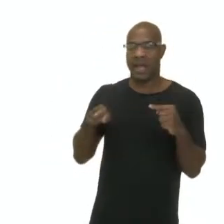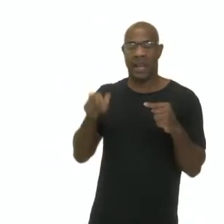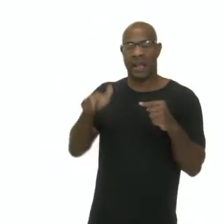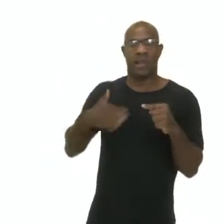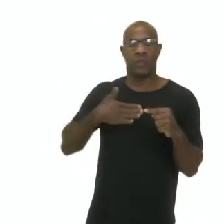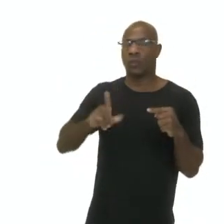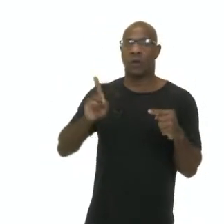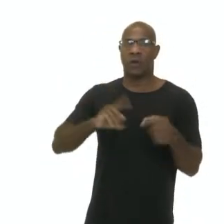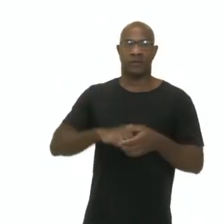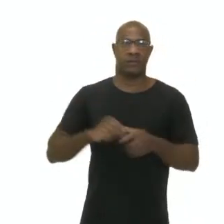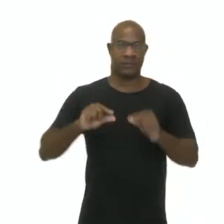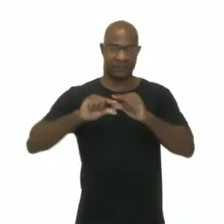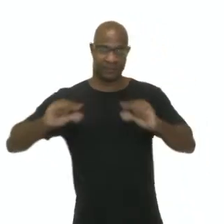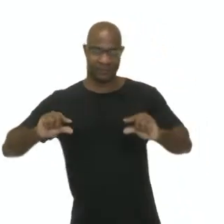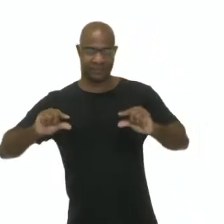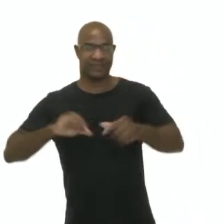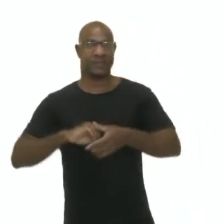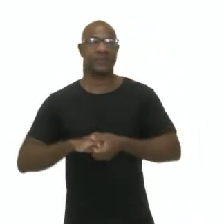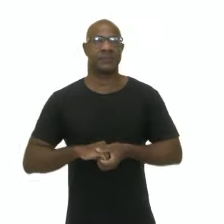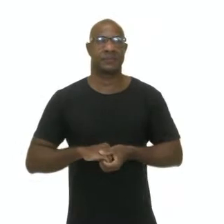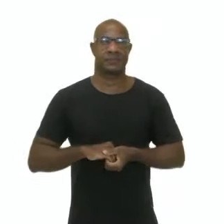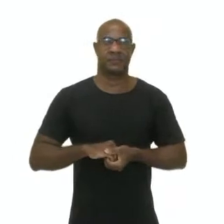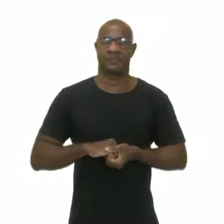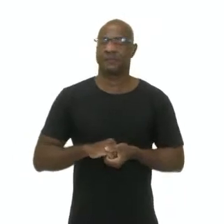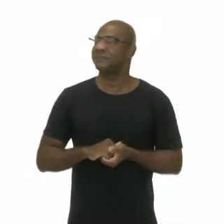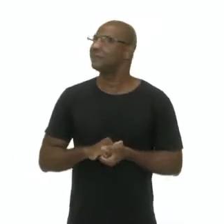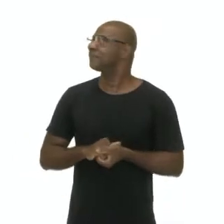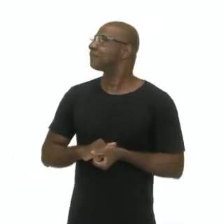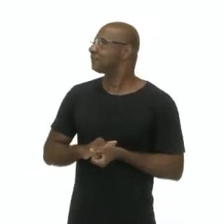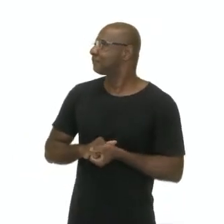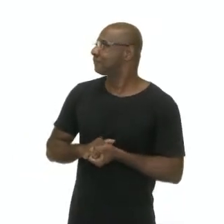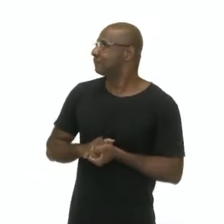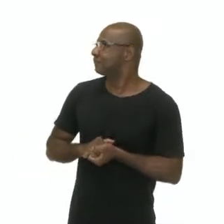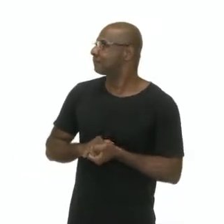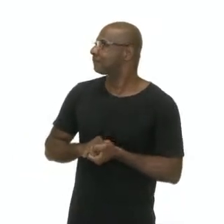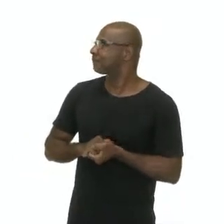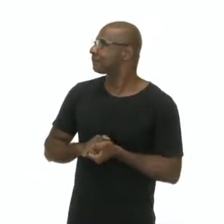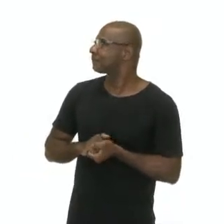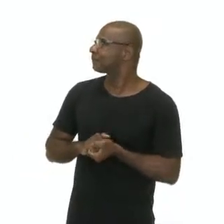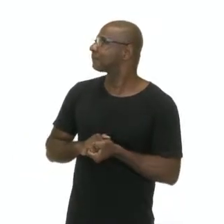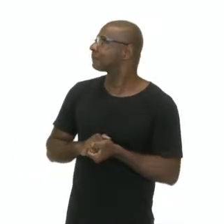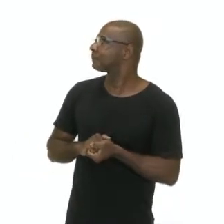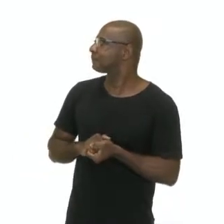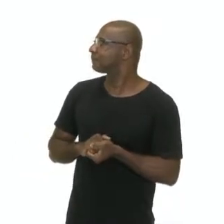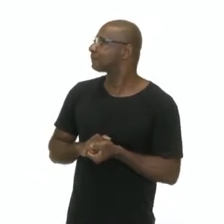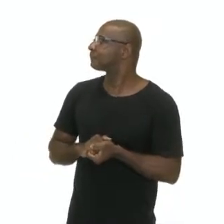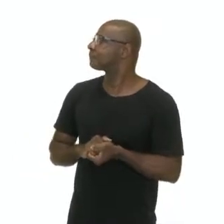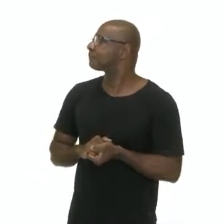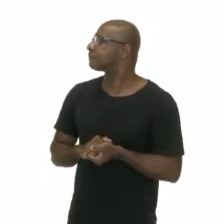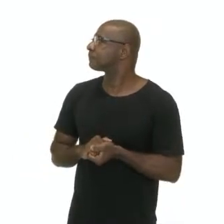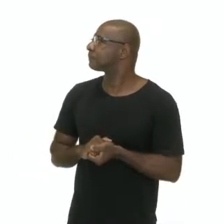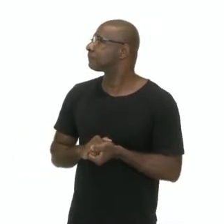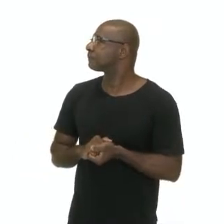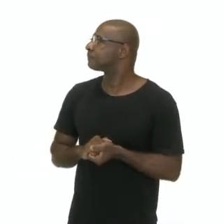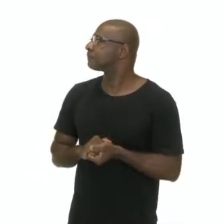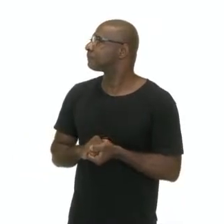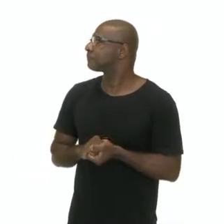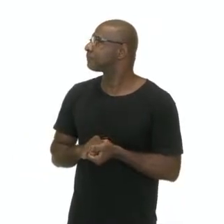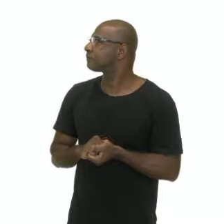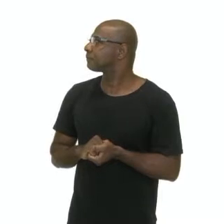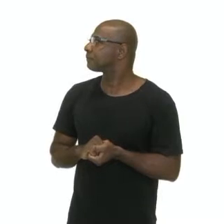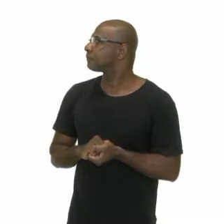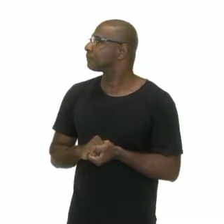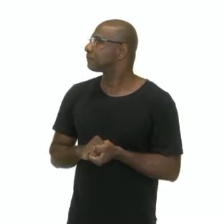Me gusta muito jogar e correr al aire livre, onde haya árboles e pajaritos, como em